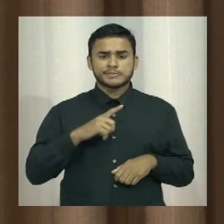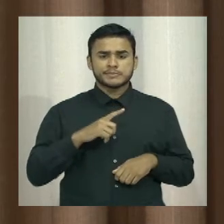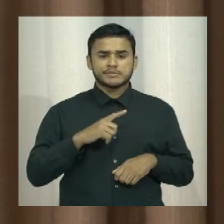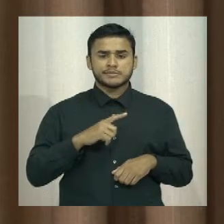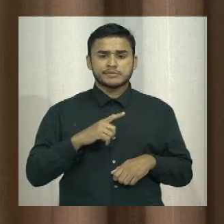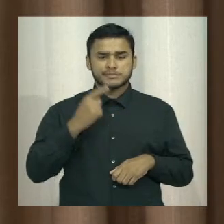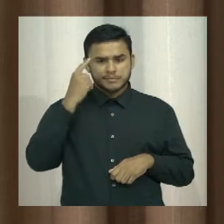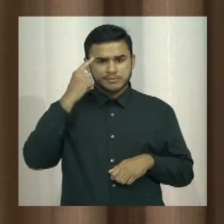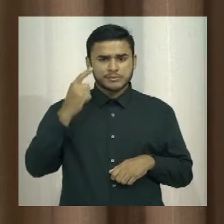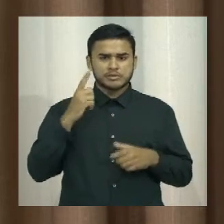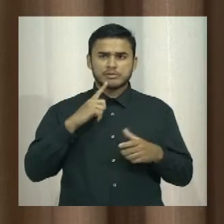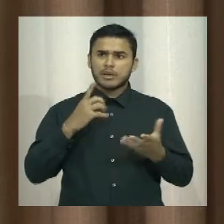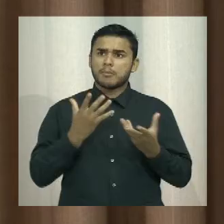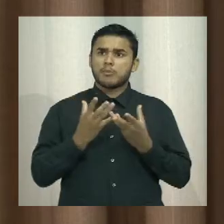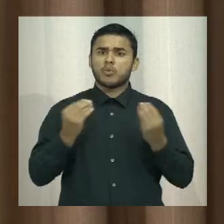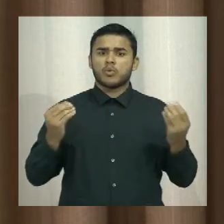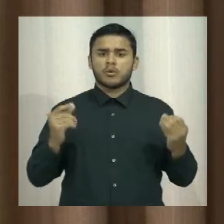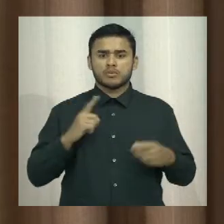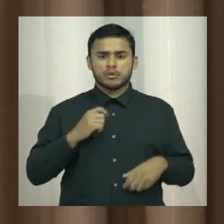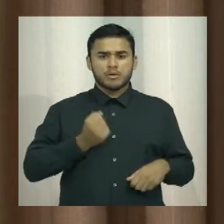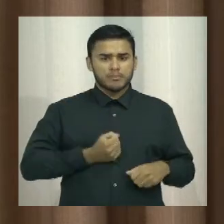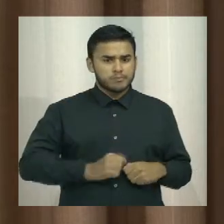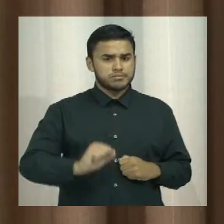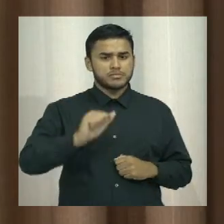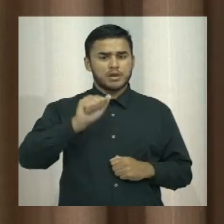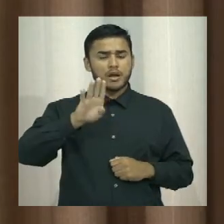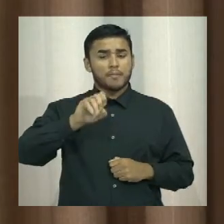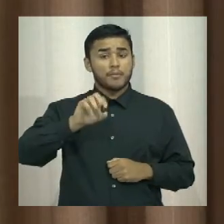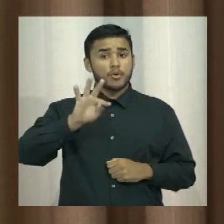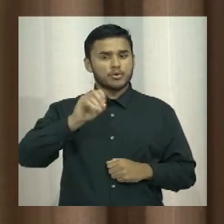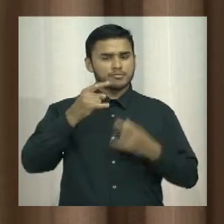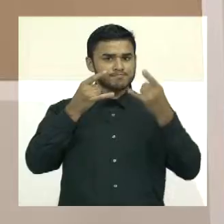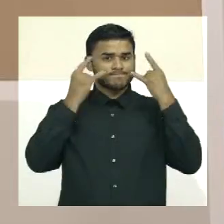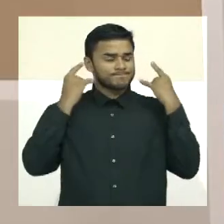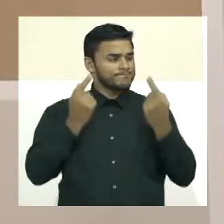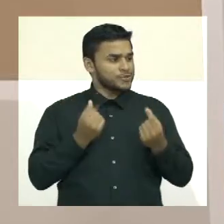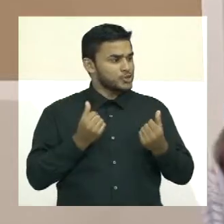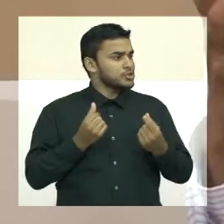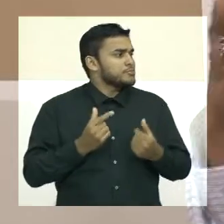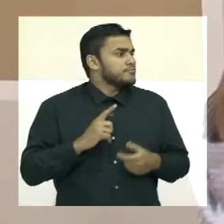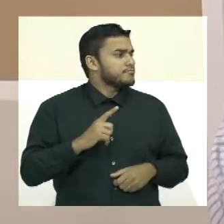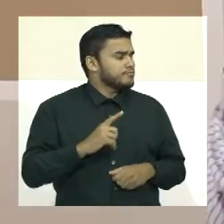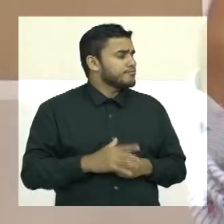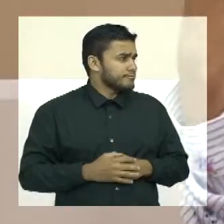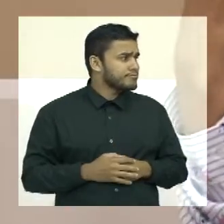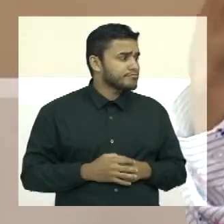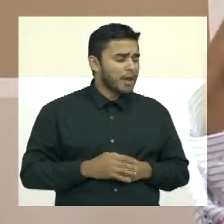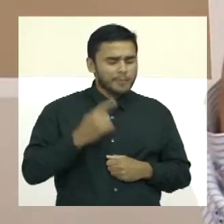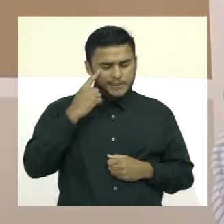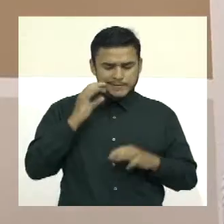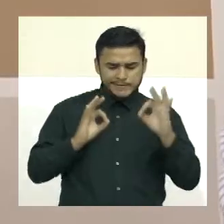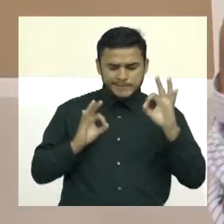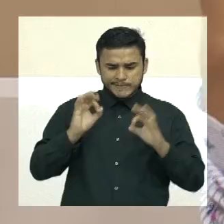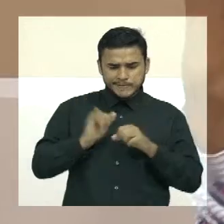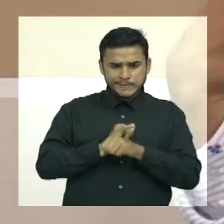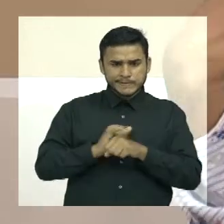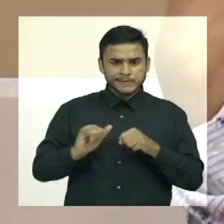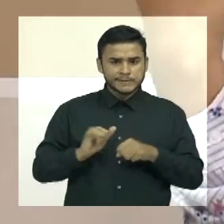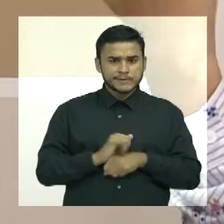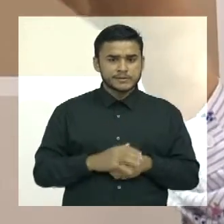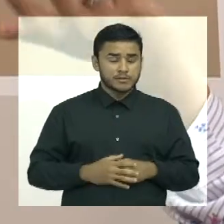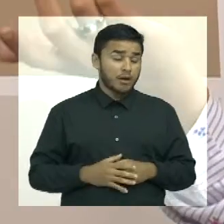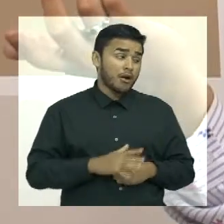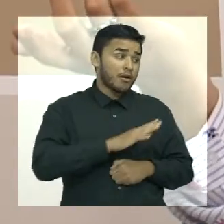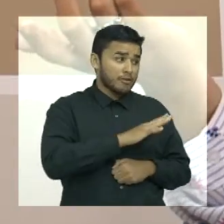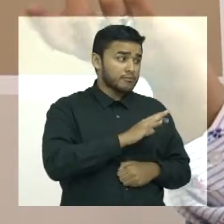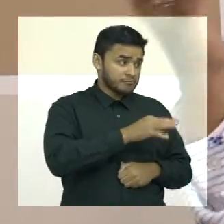aborto. Sim. Né? Sim. E isso a gente não pode deixar de falar, né, vereadora? De forma alguma, principalmente porque quem vem defender o